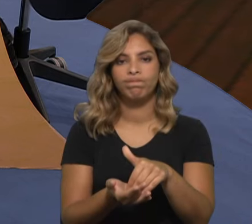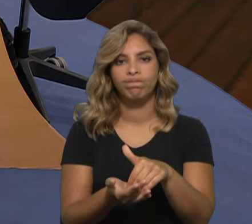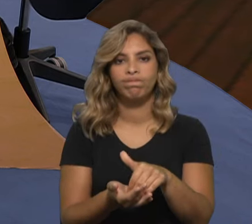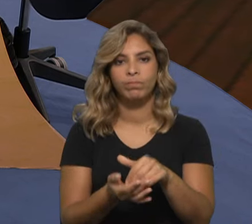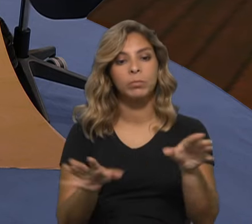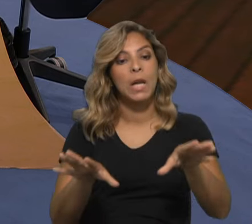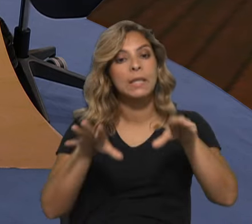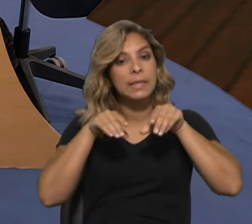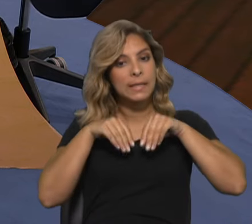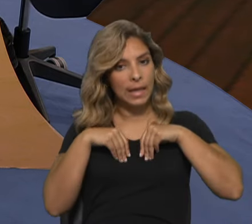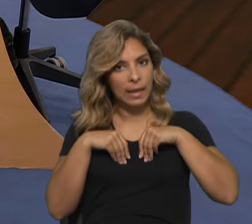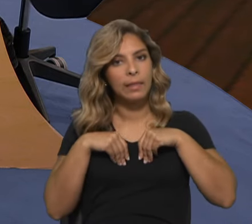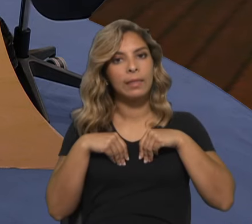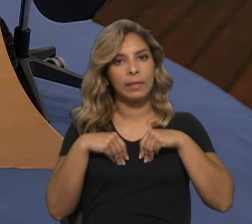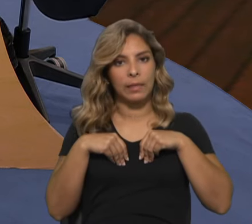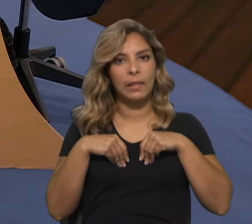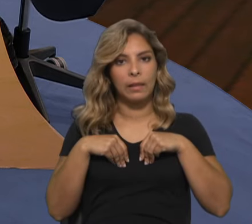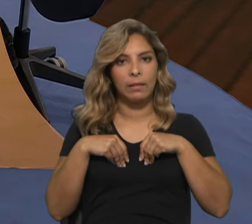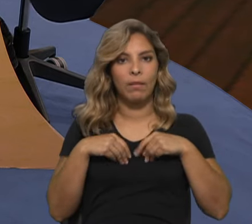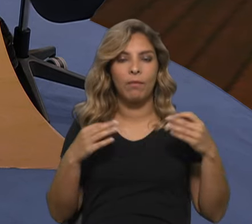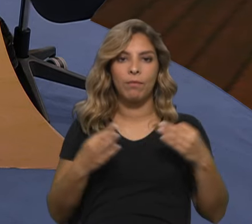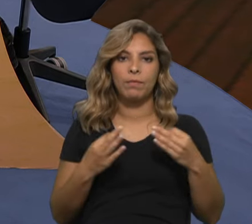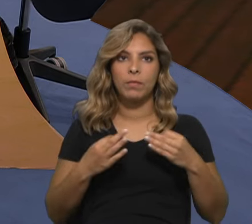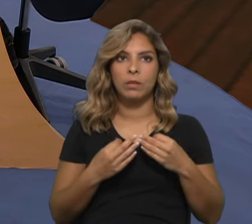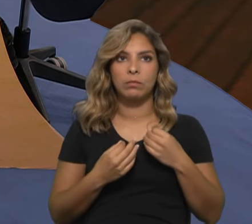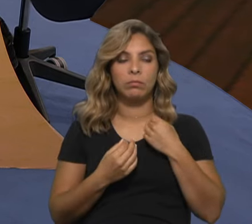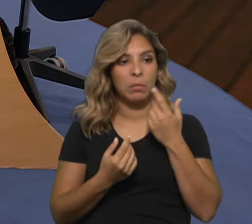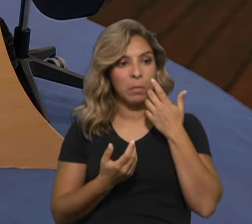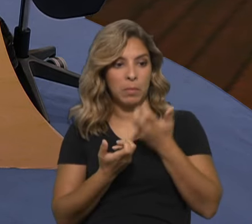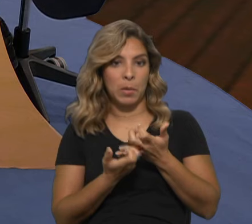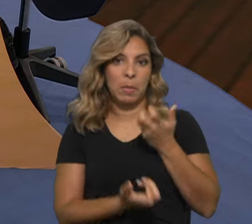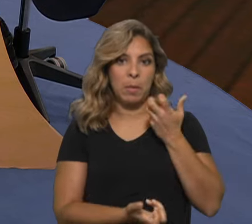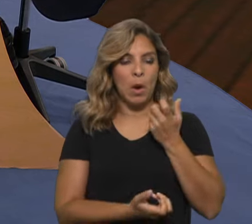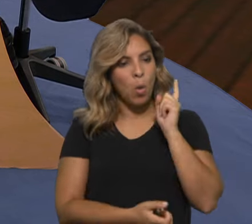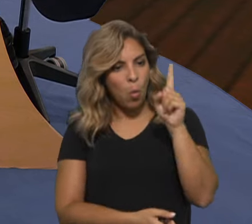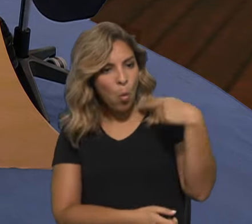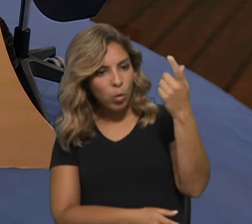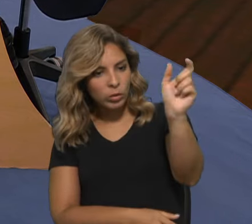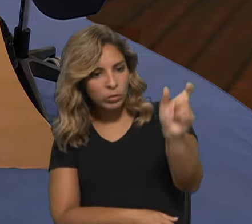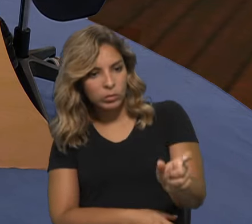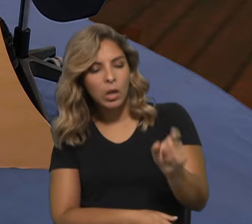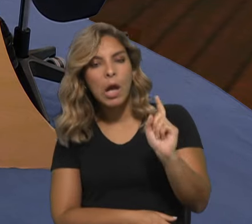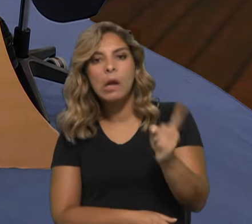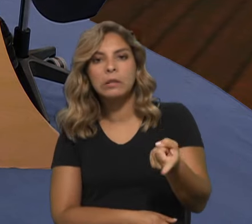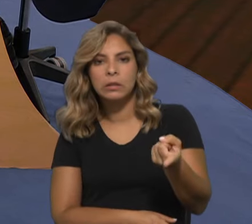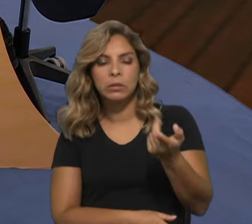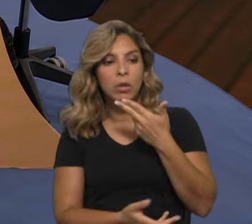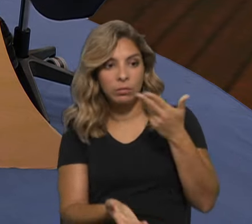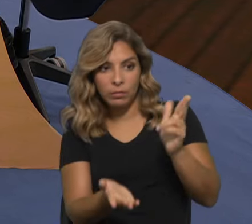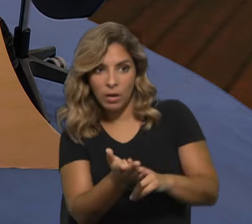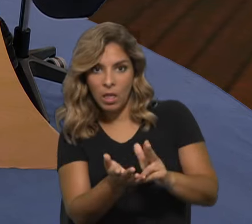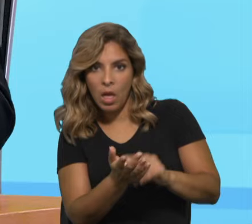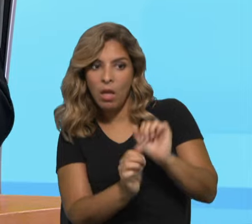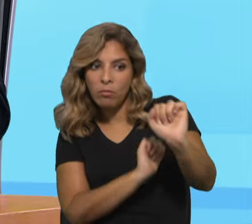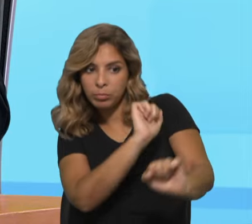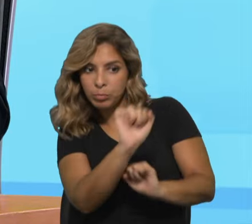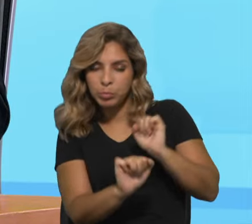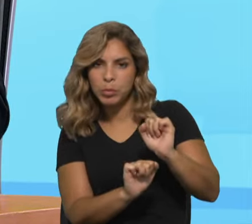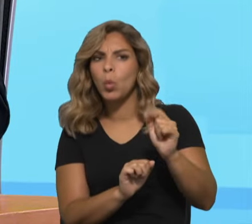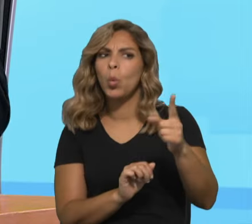aceitando necessariamente o mundo de evidência do outro. Mas percebemos que a realidade é mais complexa do que